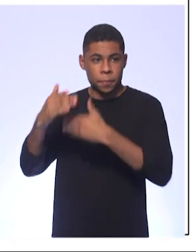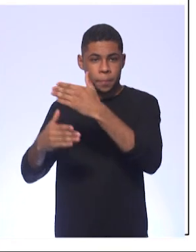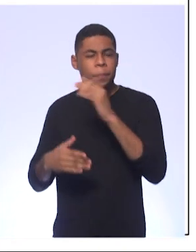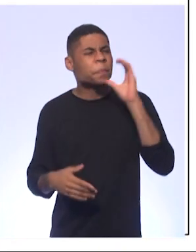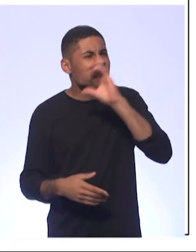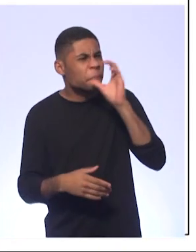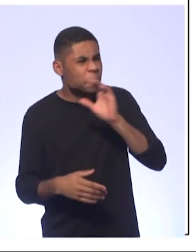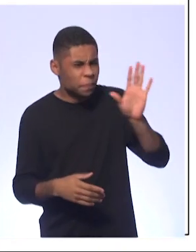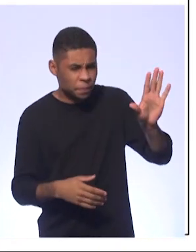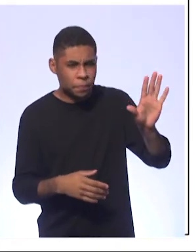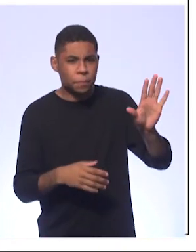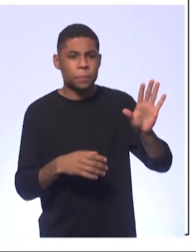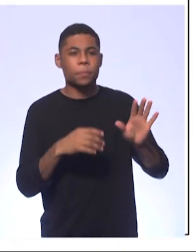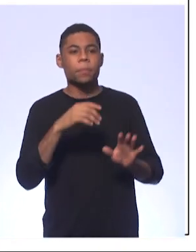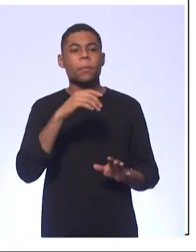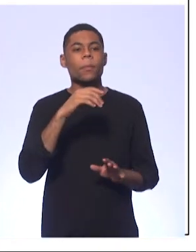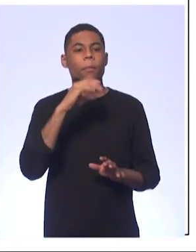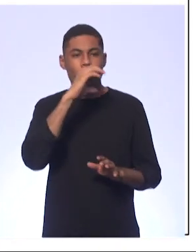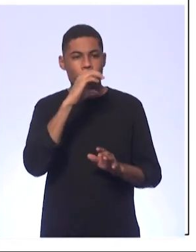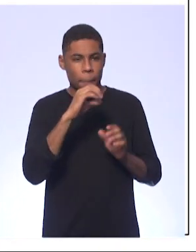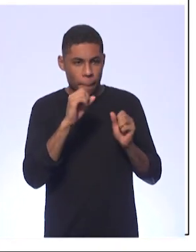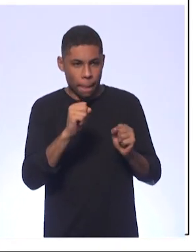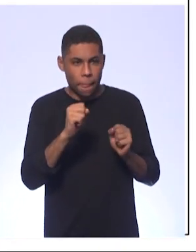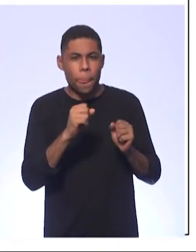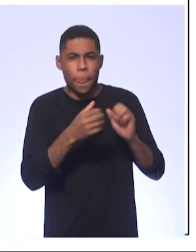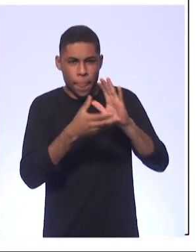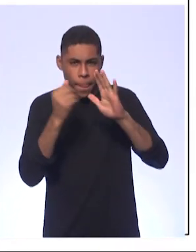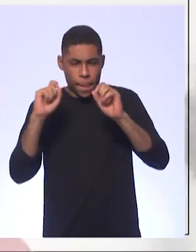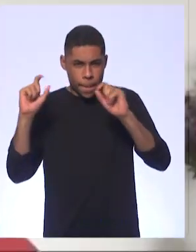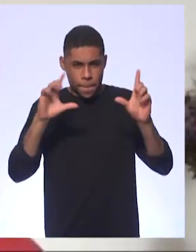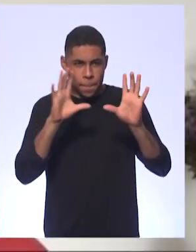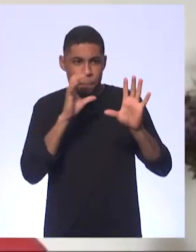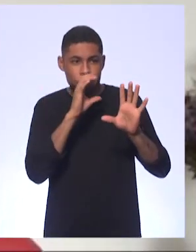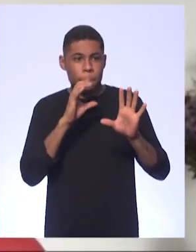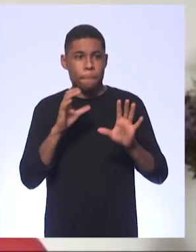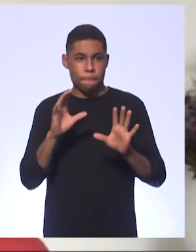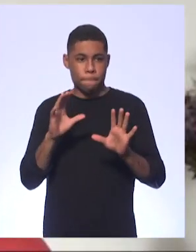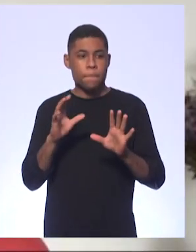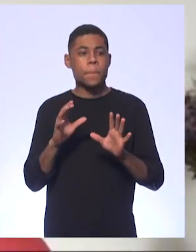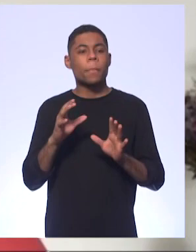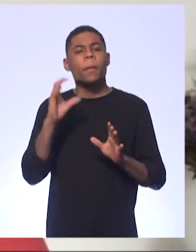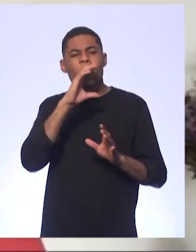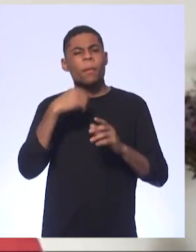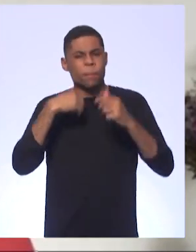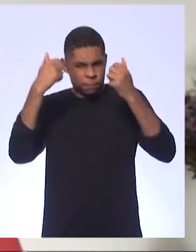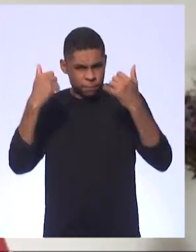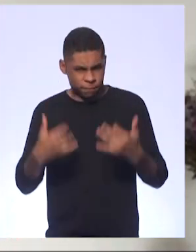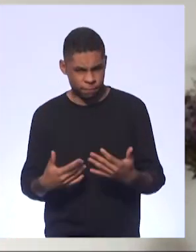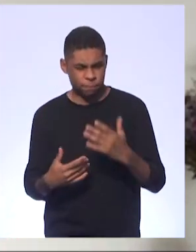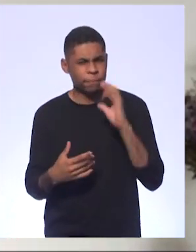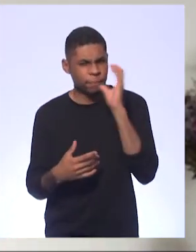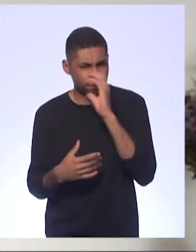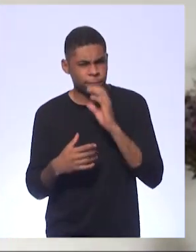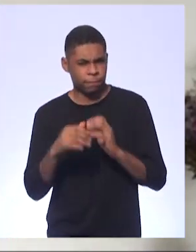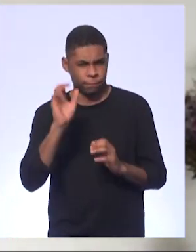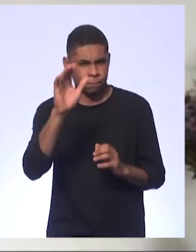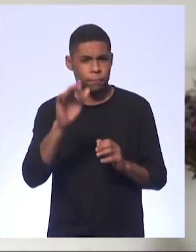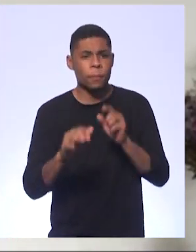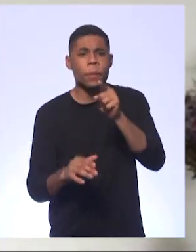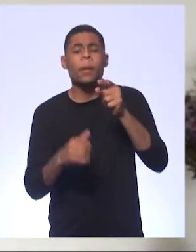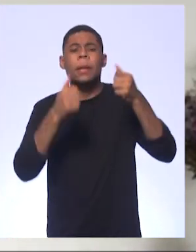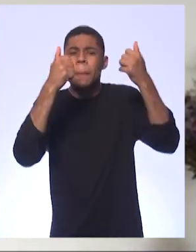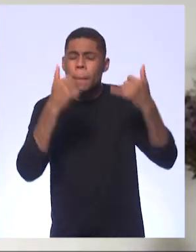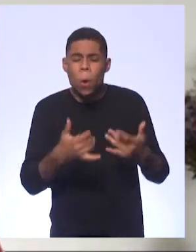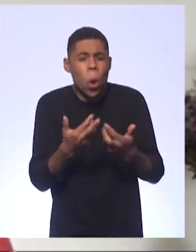o próximo, o Marcos pode até tirar um pouquinho, antes de entrar o próximo, eu queria chamar a atenção, você está falando